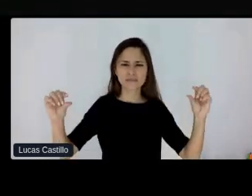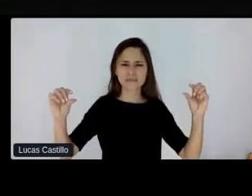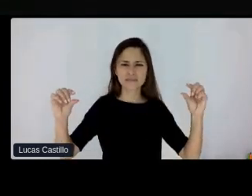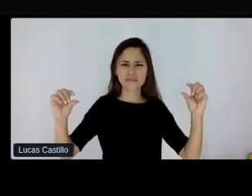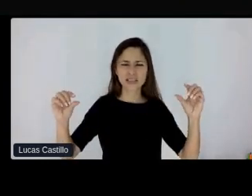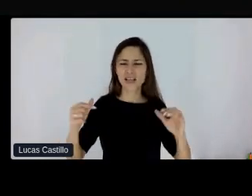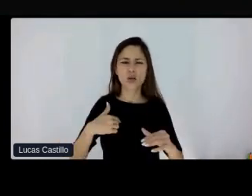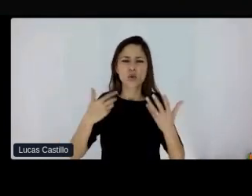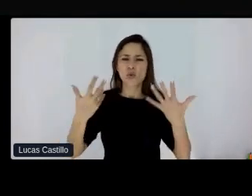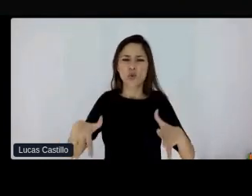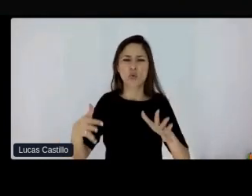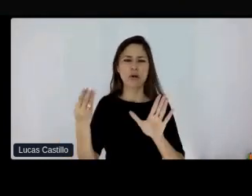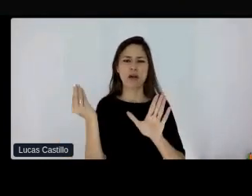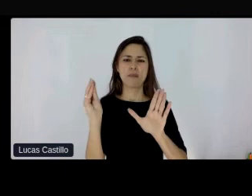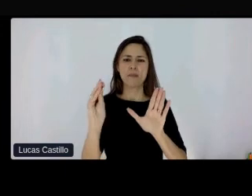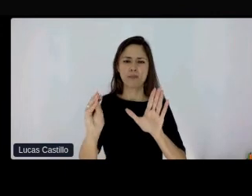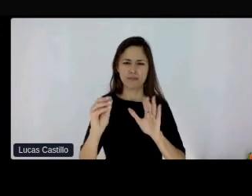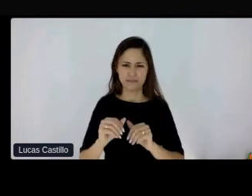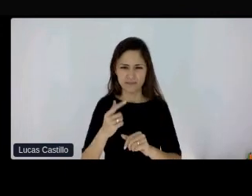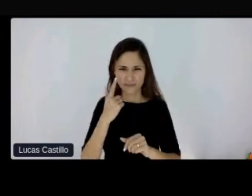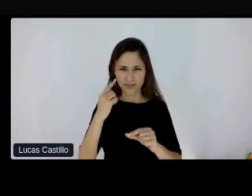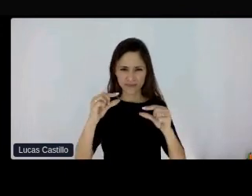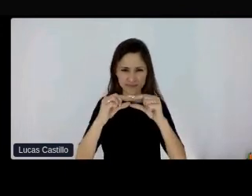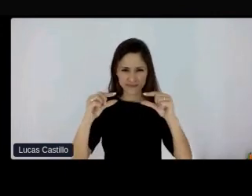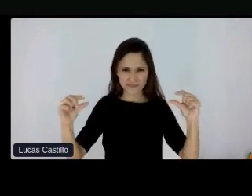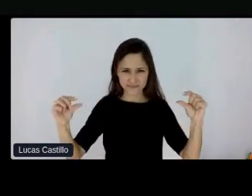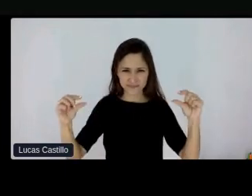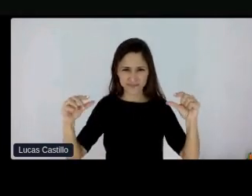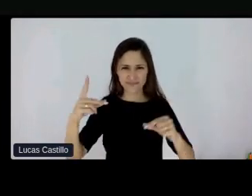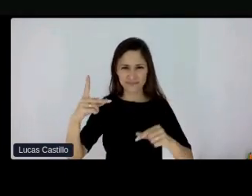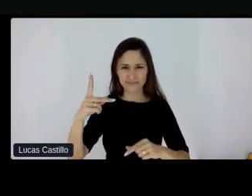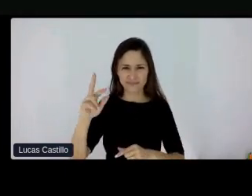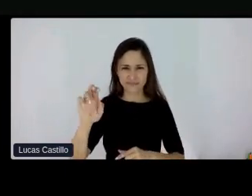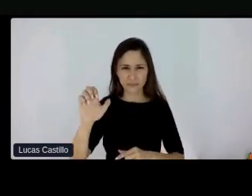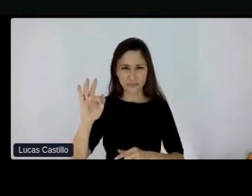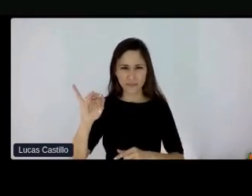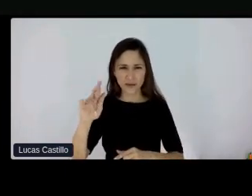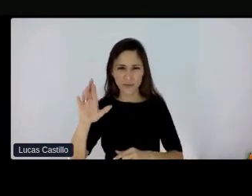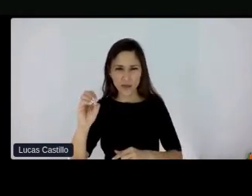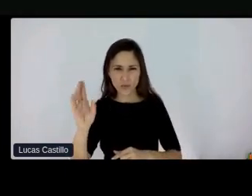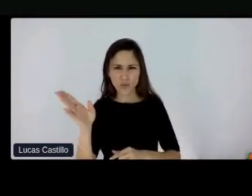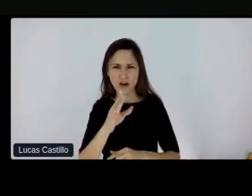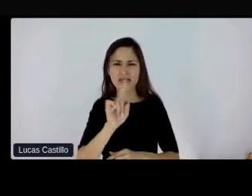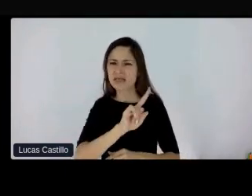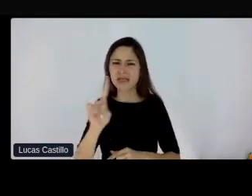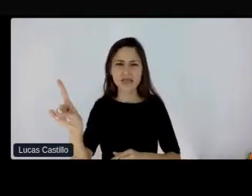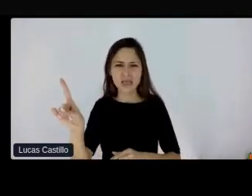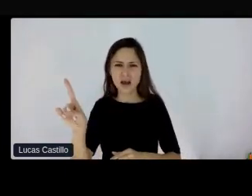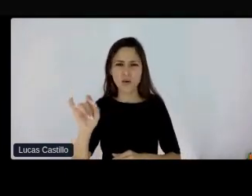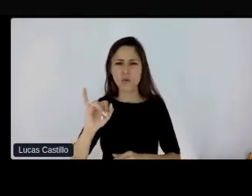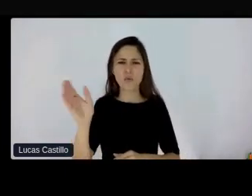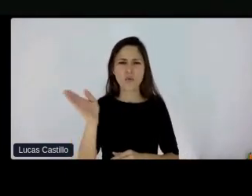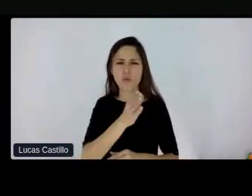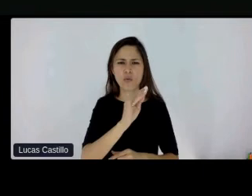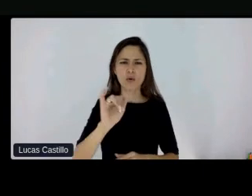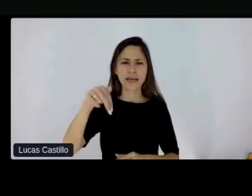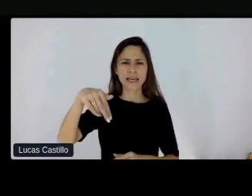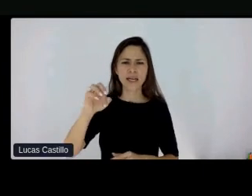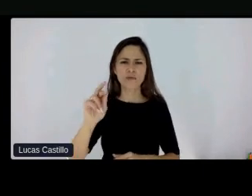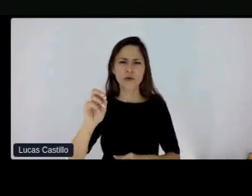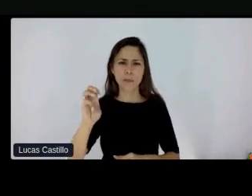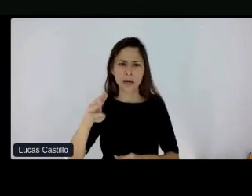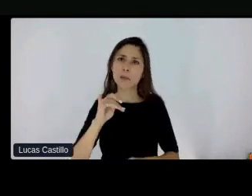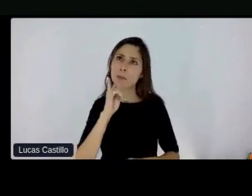Tá? Se você chegou na conclusão que o seu aplicativo, o sistema, precisa ter essa